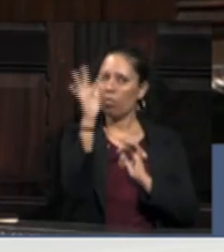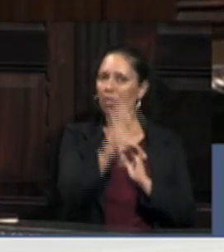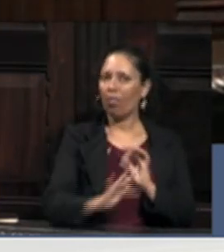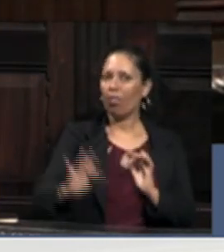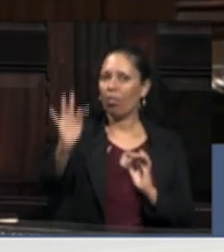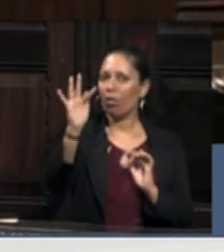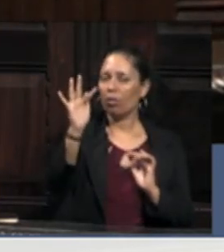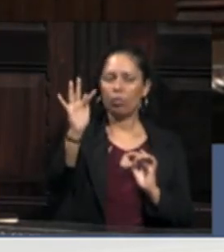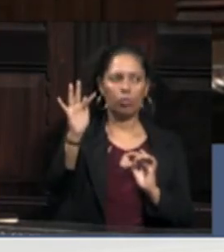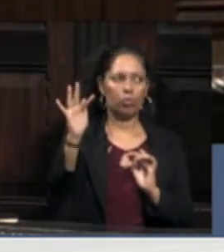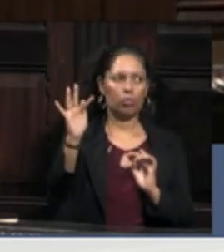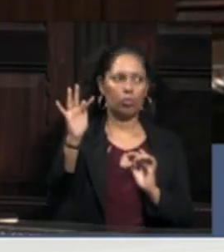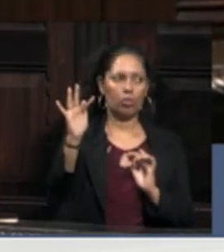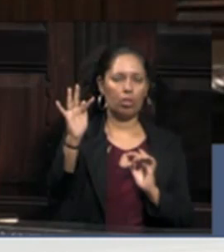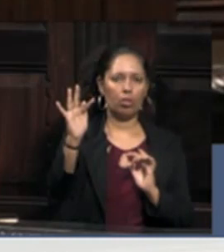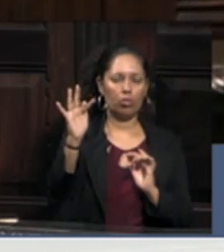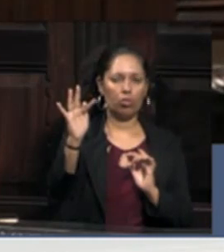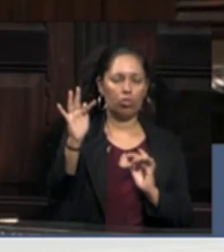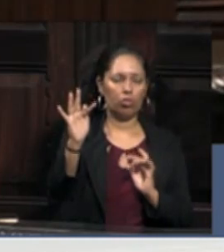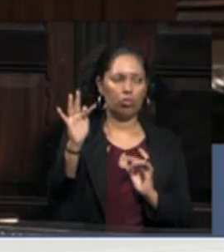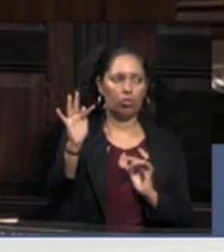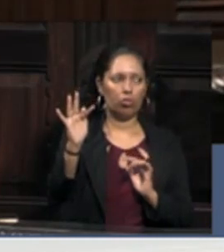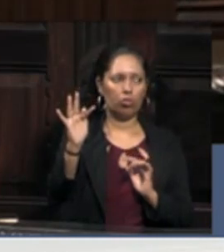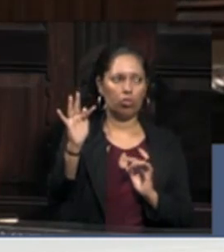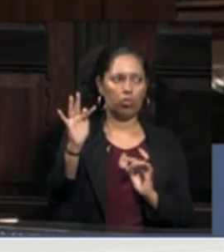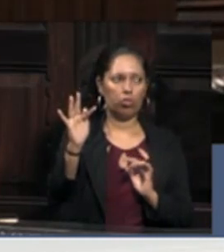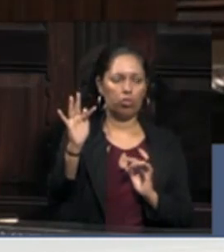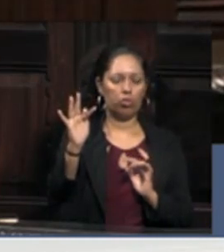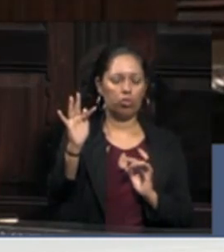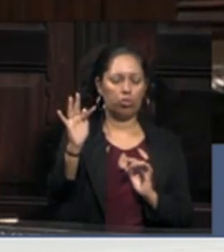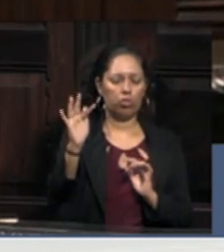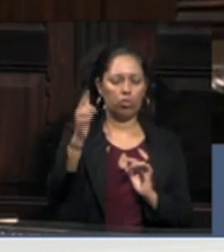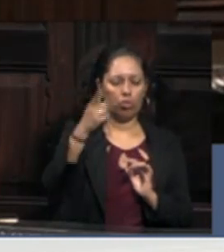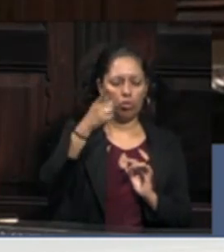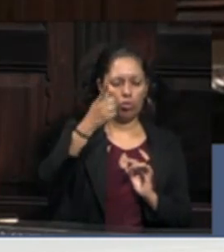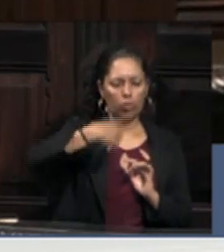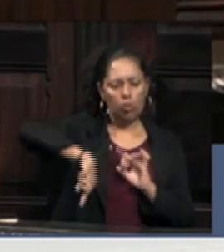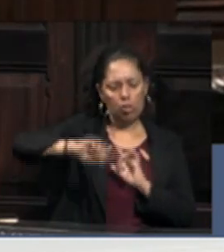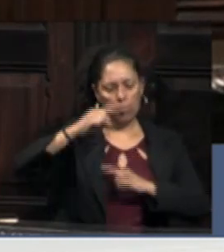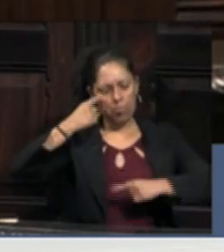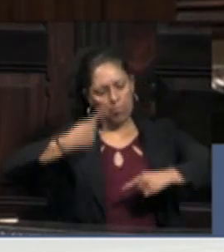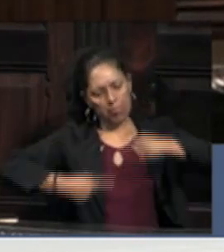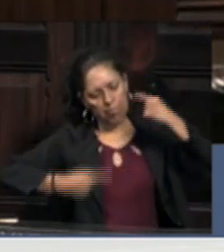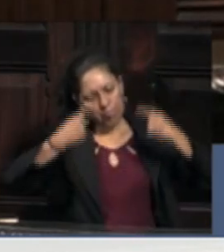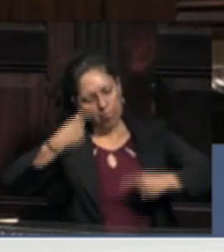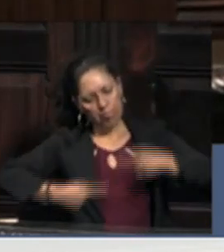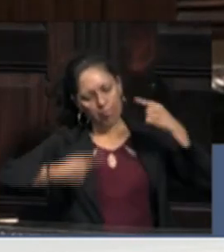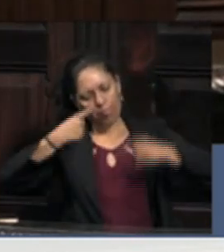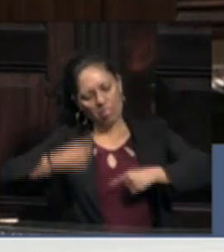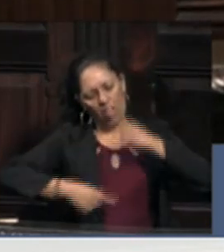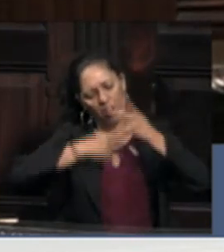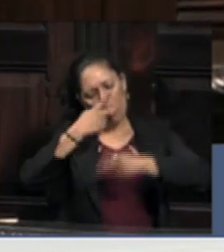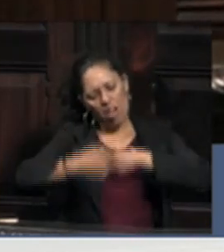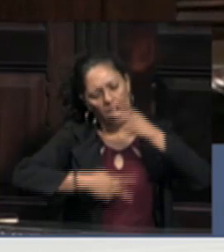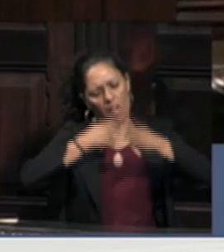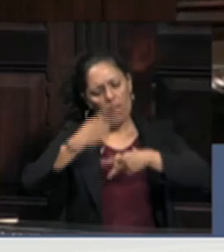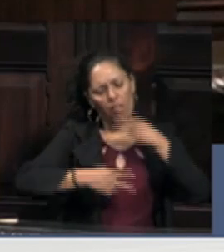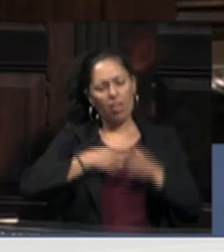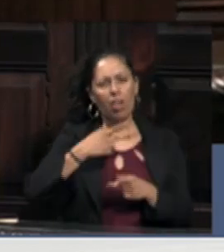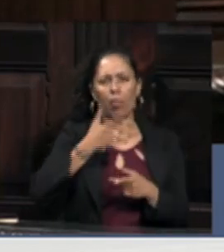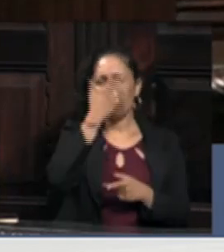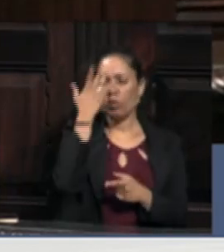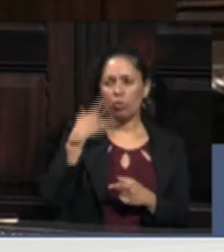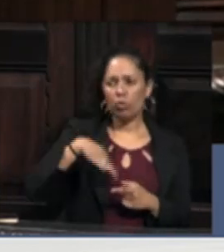foi por longo tempo debatida e teve muita